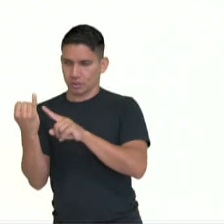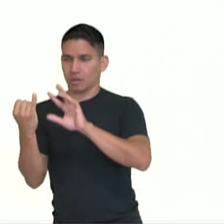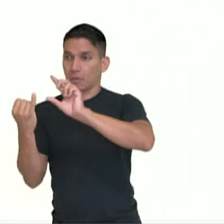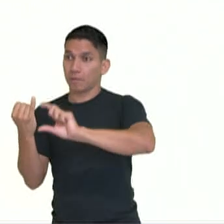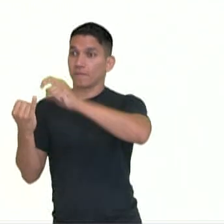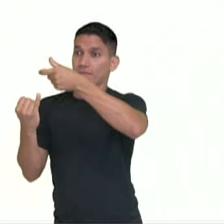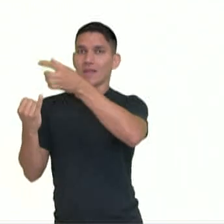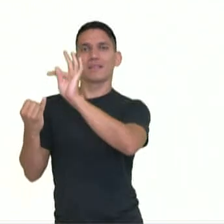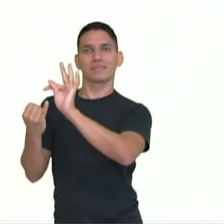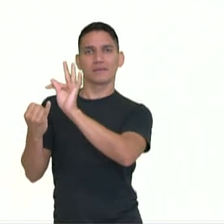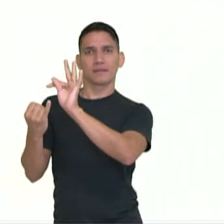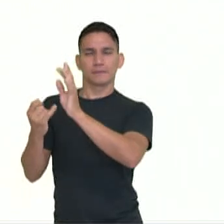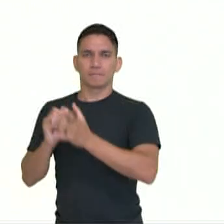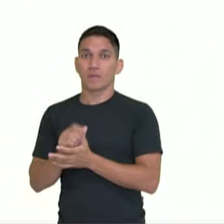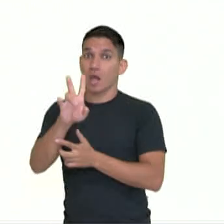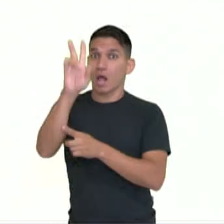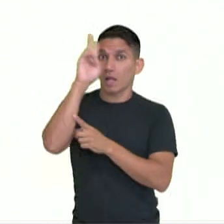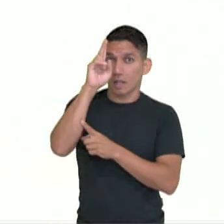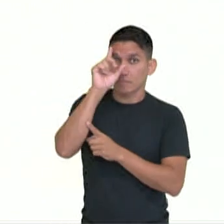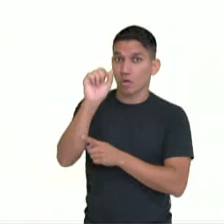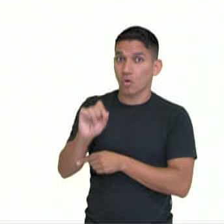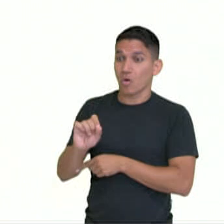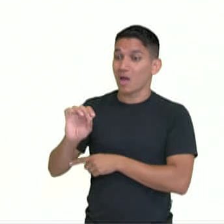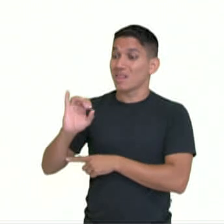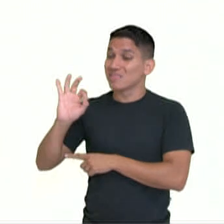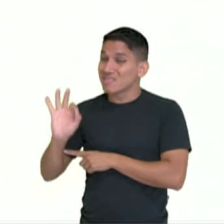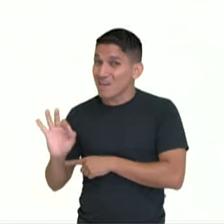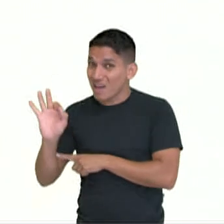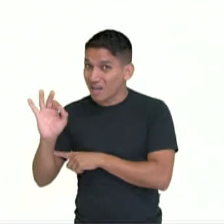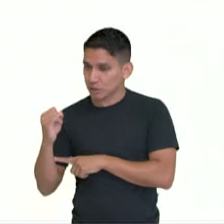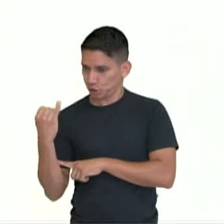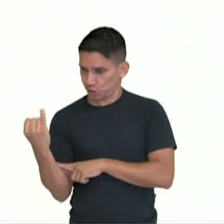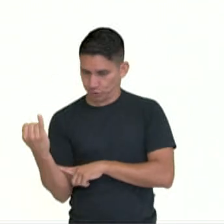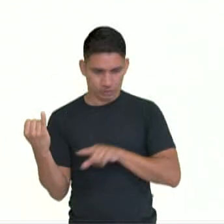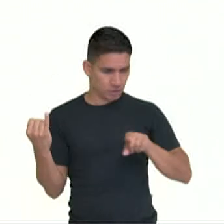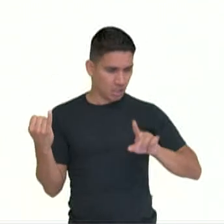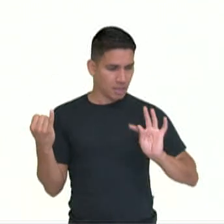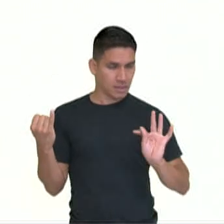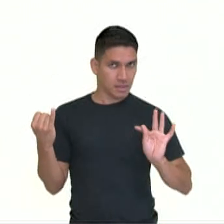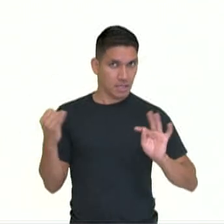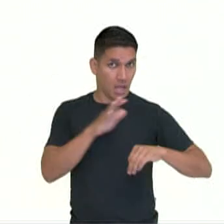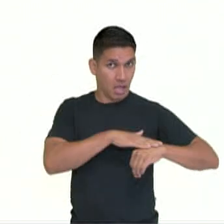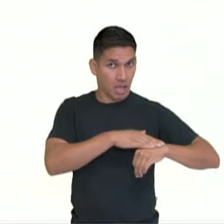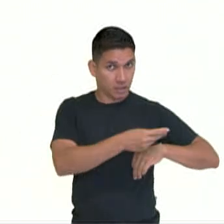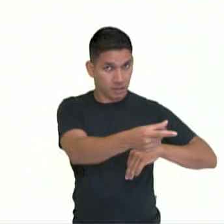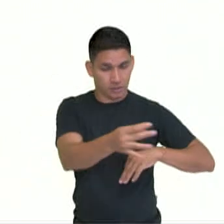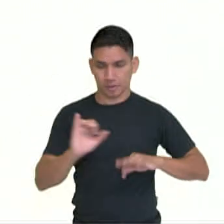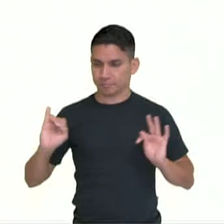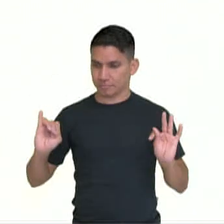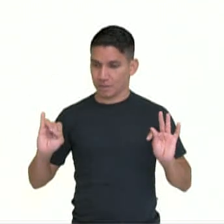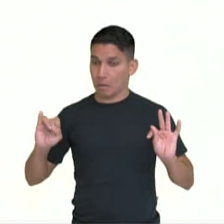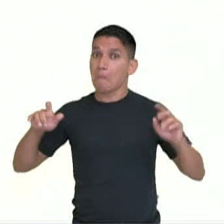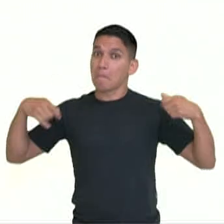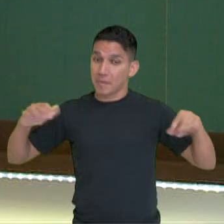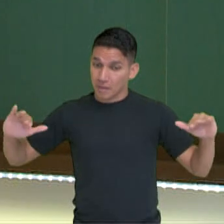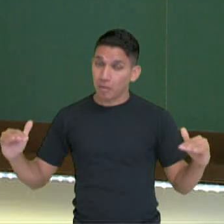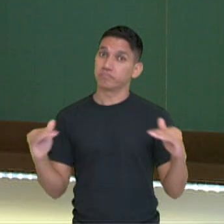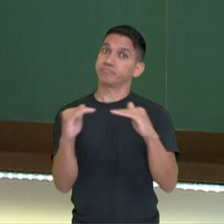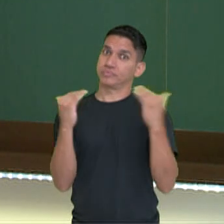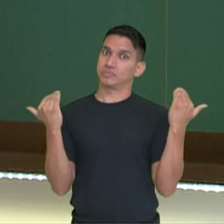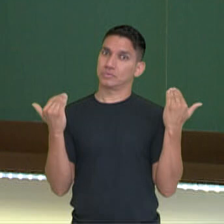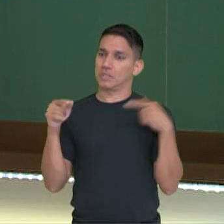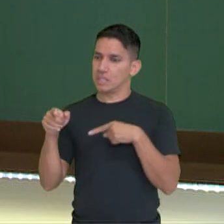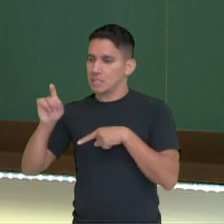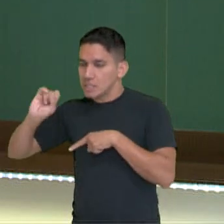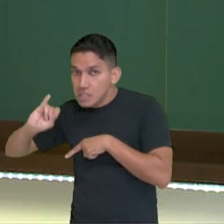tempo. Lembrando, a taxa e o tempo têm que estar em concordância. Se a taxa está em meses, o tempo tem que estar em meses